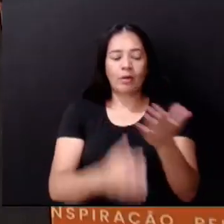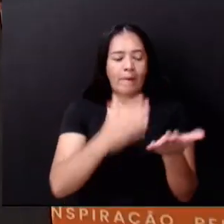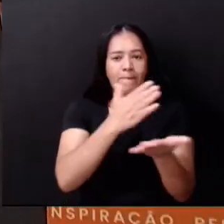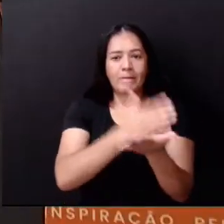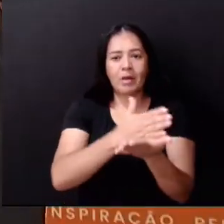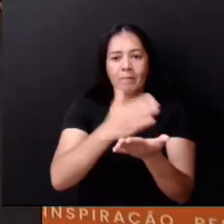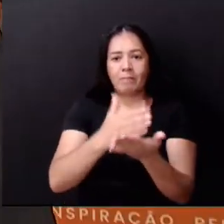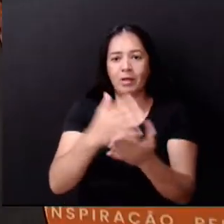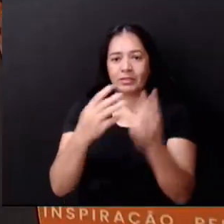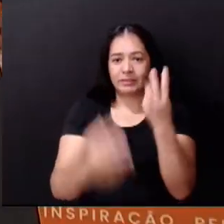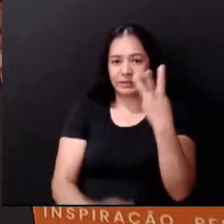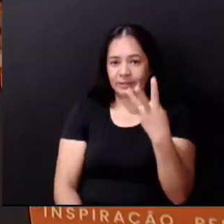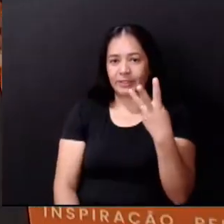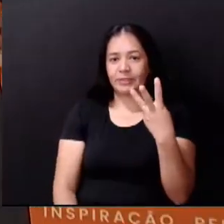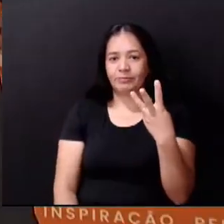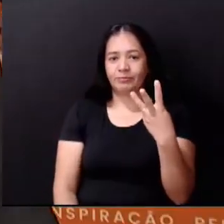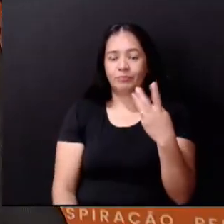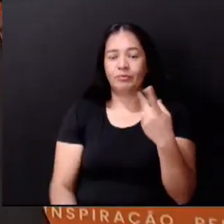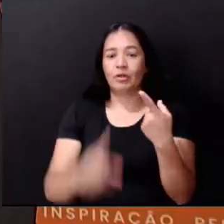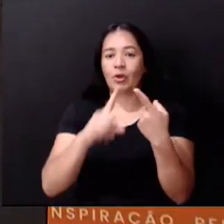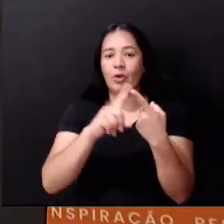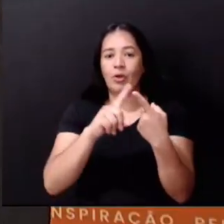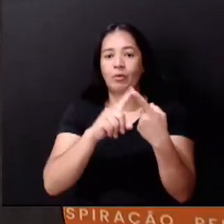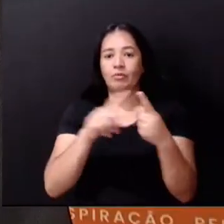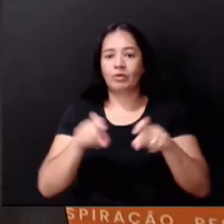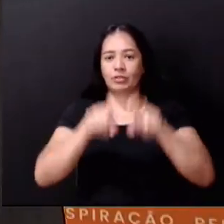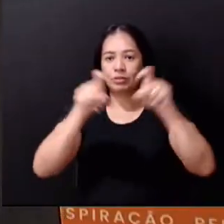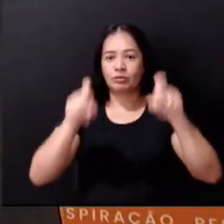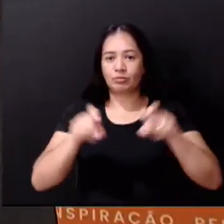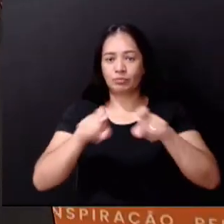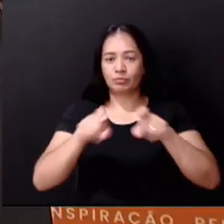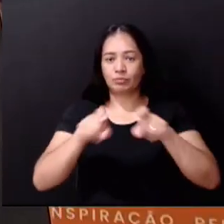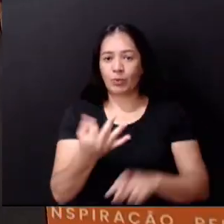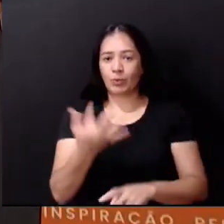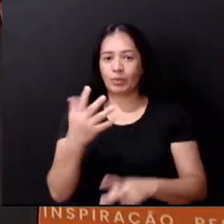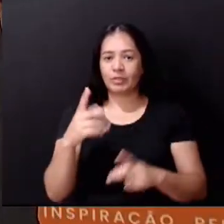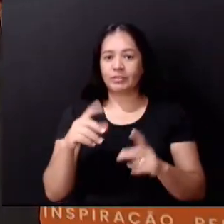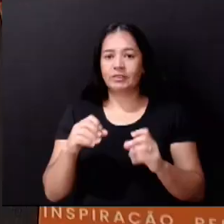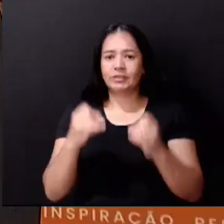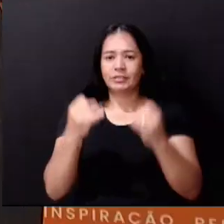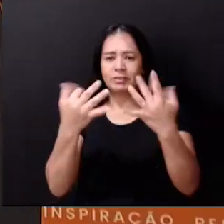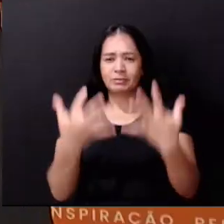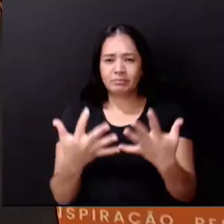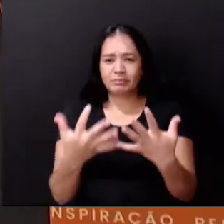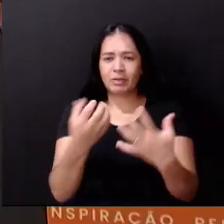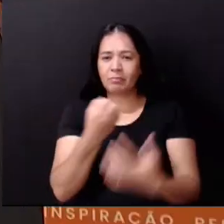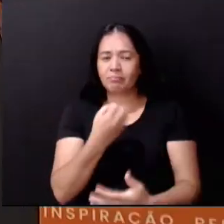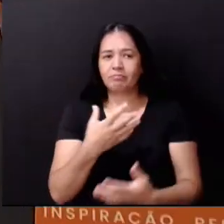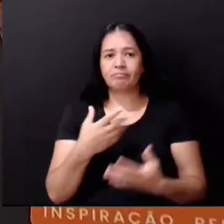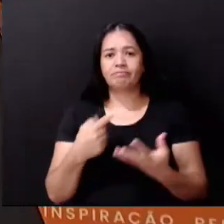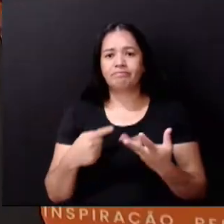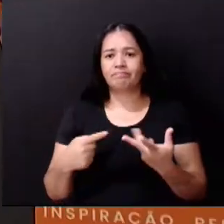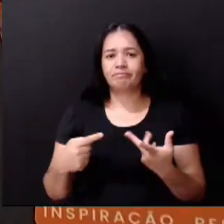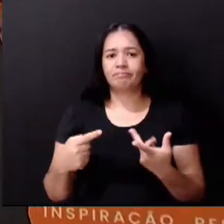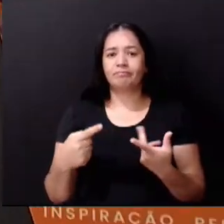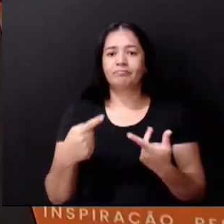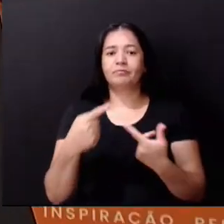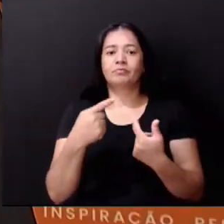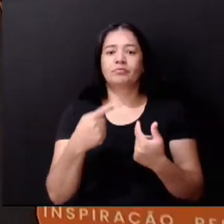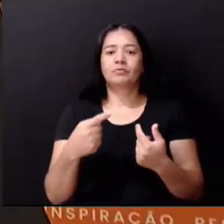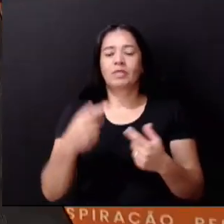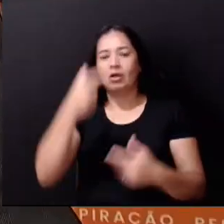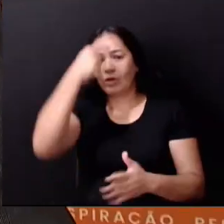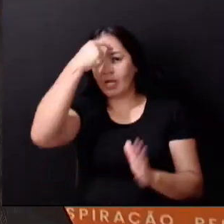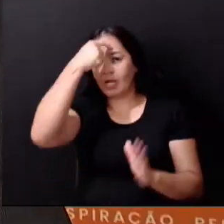principais. O primeiro da computação quântica, que ela traz benefícios muito grandes para a inteligência artificial, para a otimização